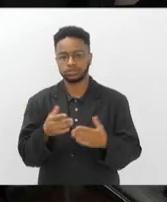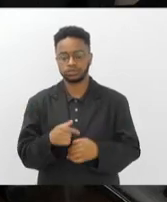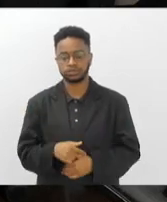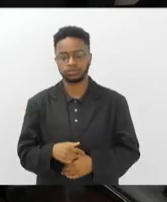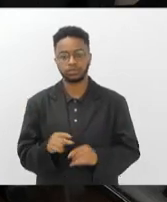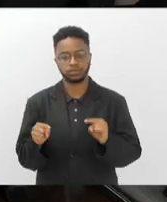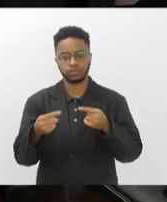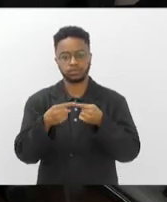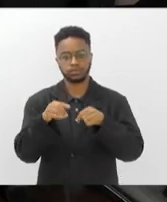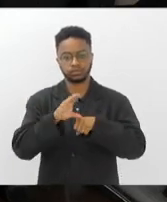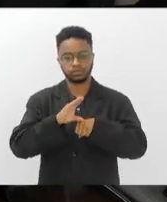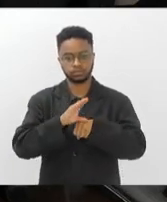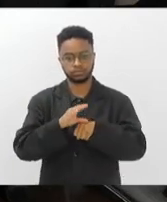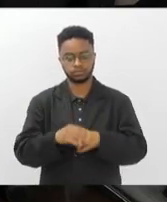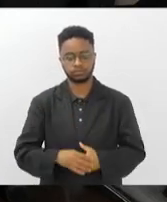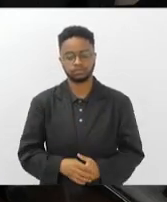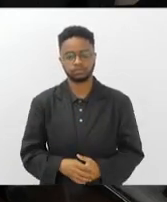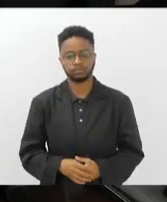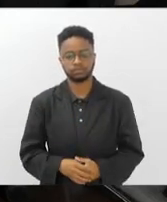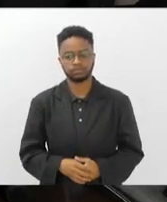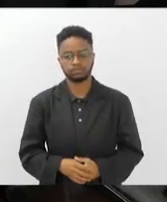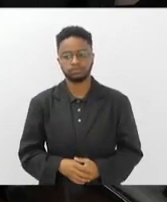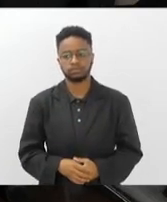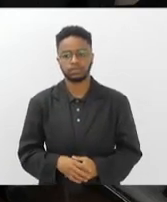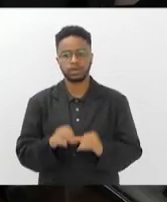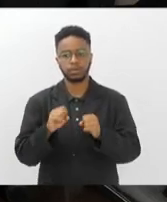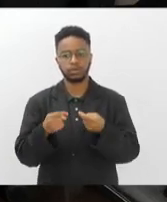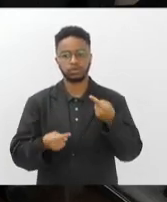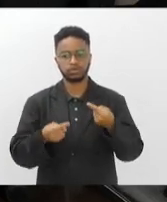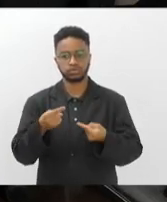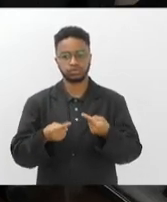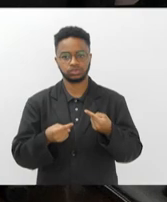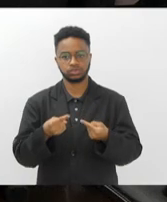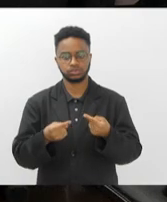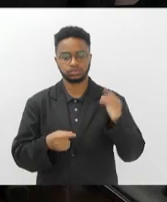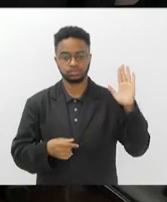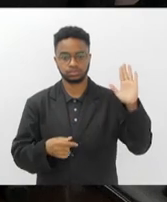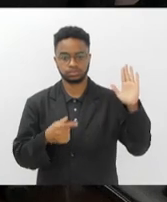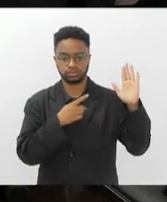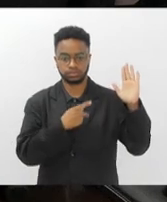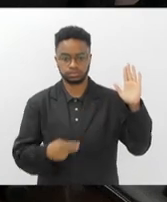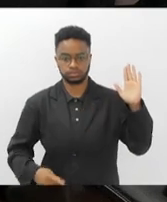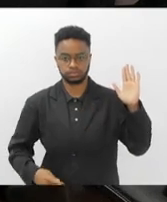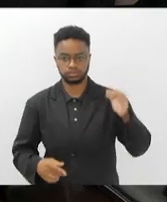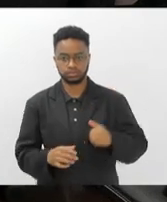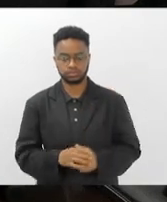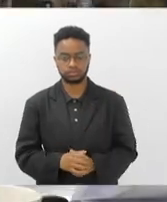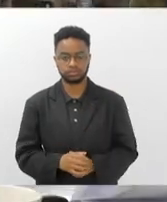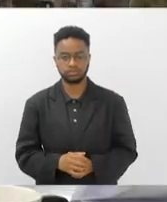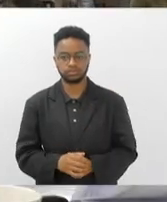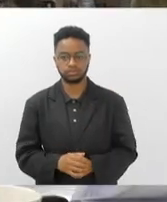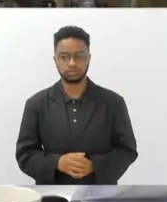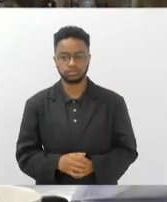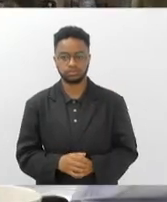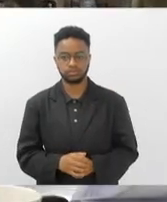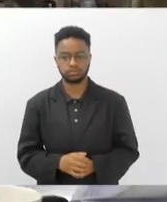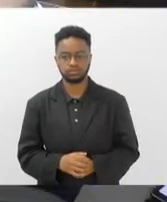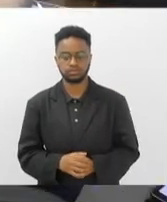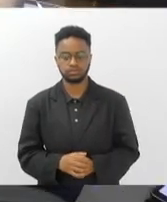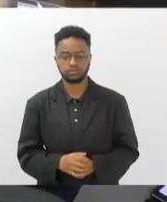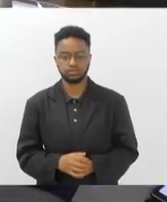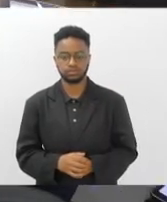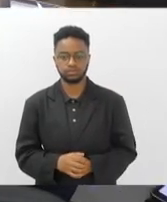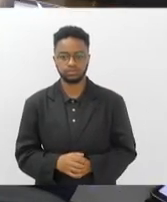pela constitucionalidade, presidente. Em discussão. Presidente. Deputado dos Paulo. Os meses